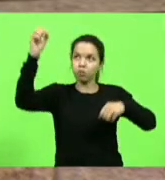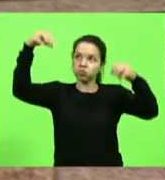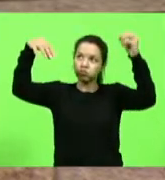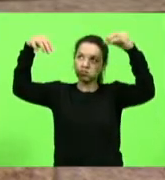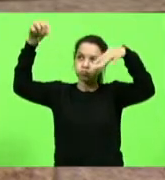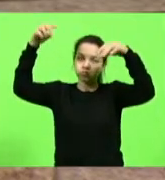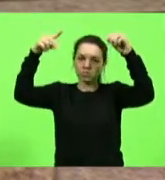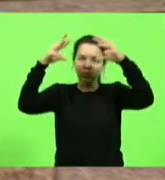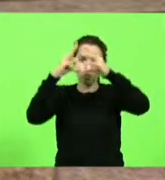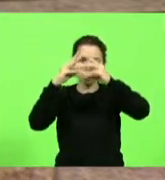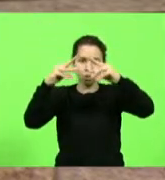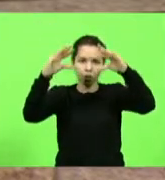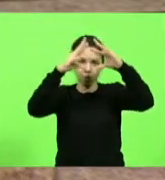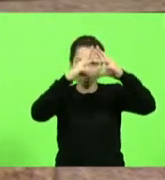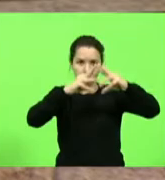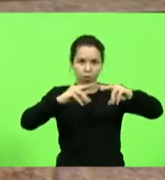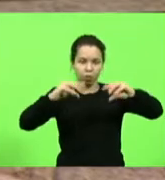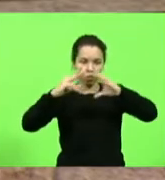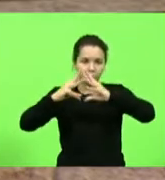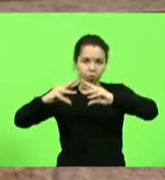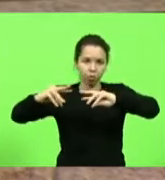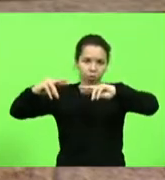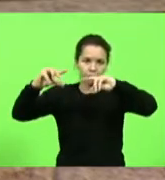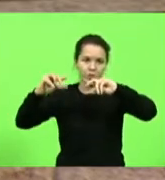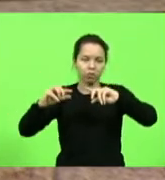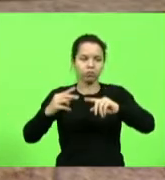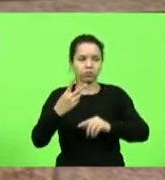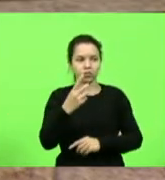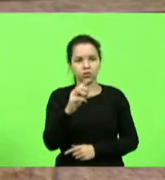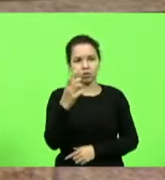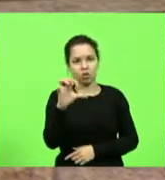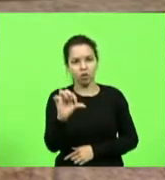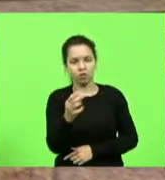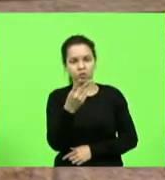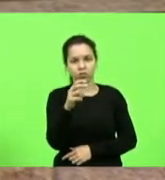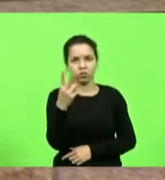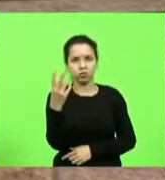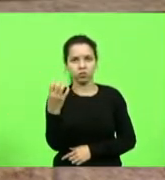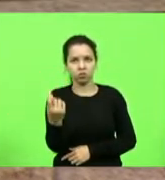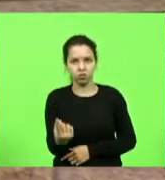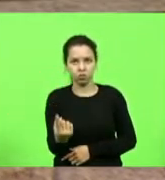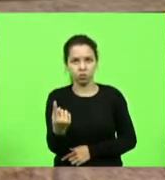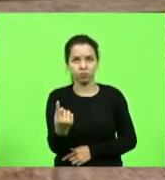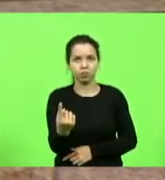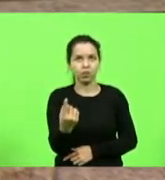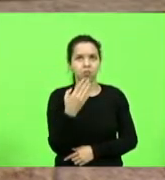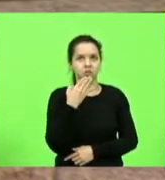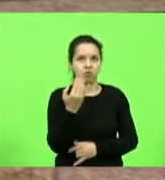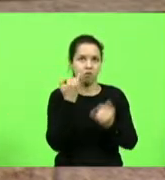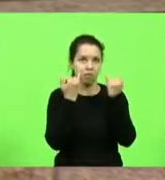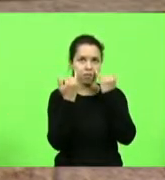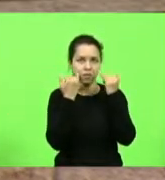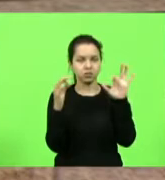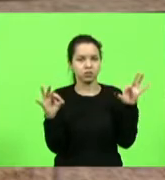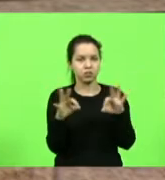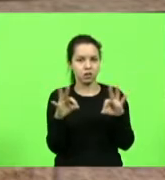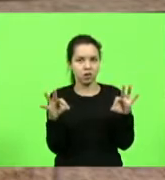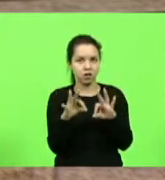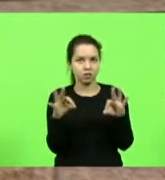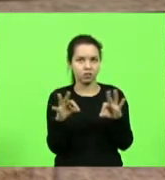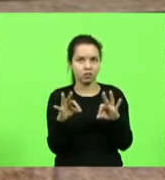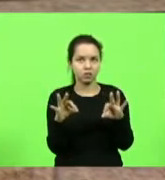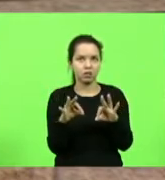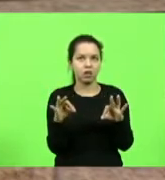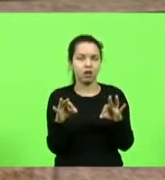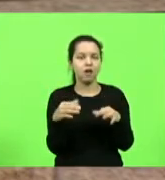Então, 2019, 2020, 2021, não veio a resposta do meu pedido de informação. Eles continuam entrando em contato, perguntando, poxa, e aí, Lima,